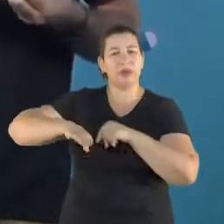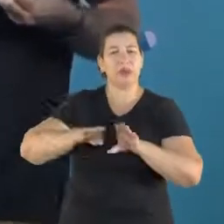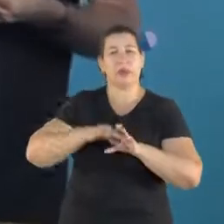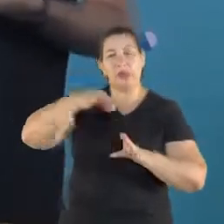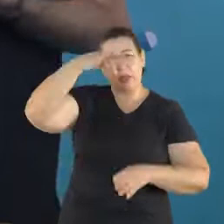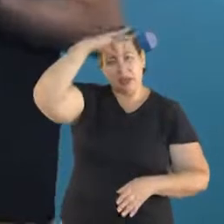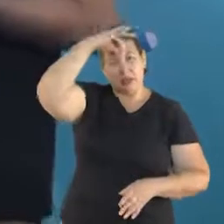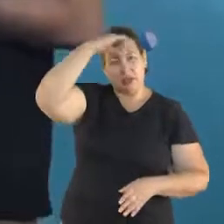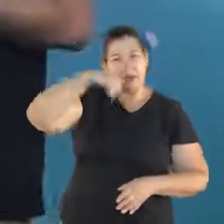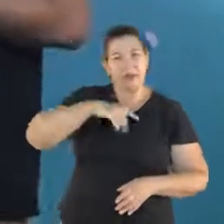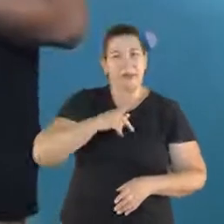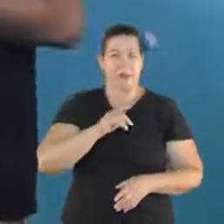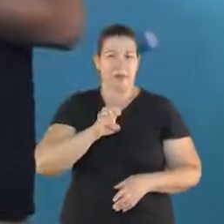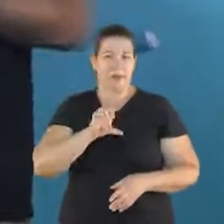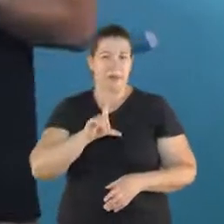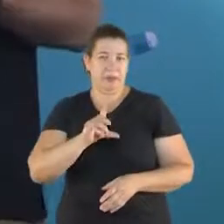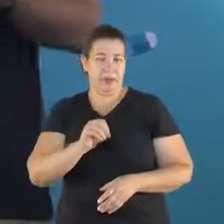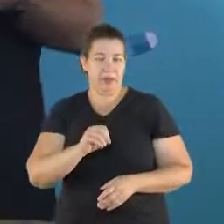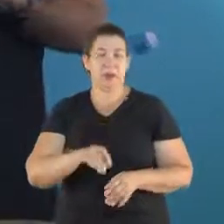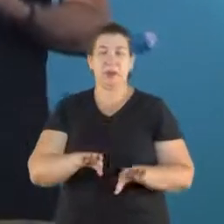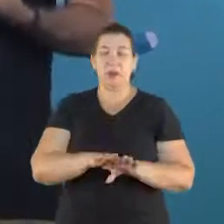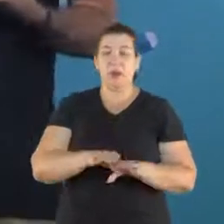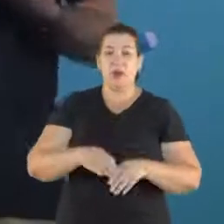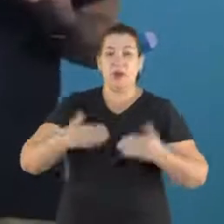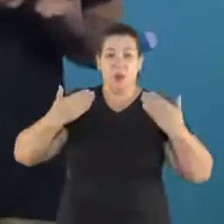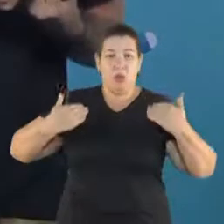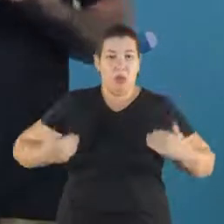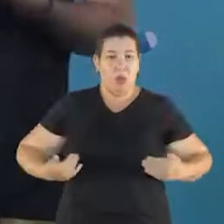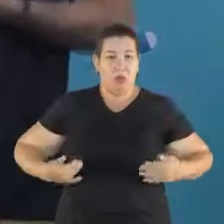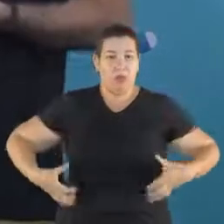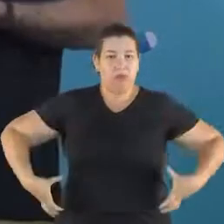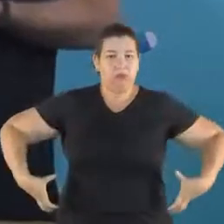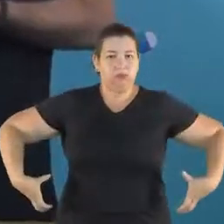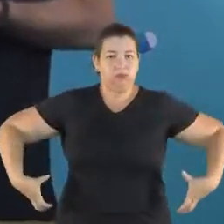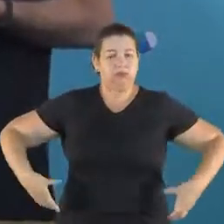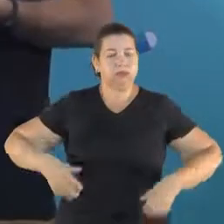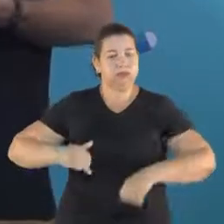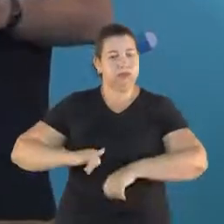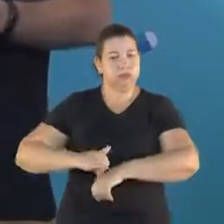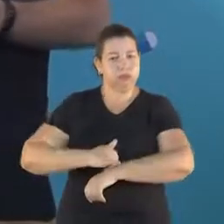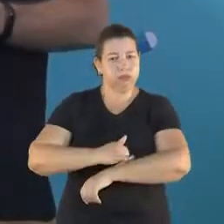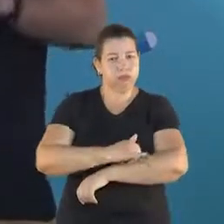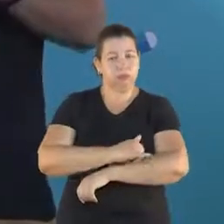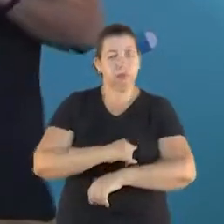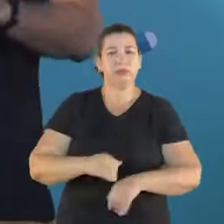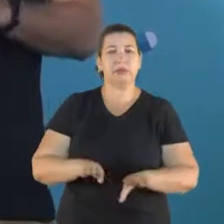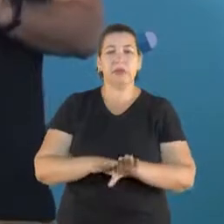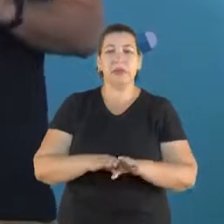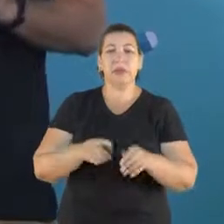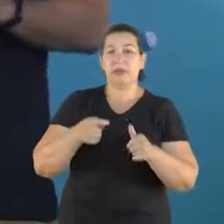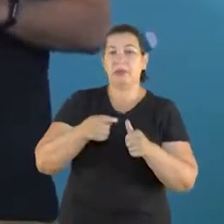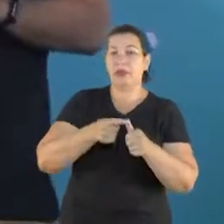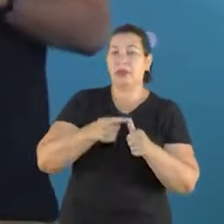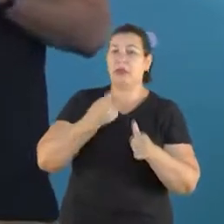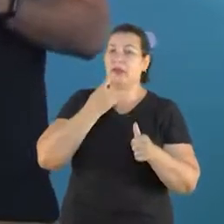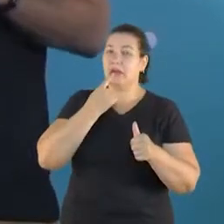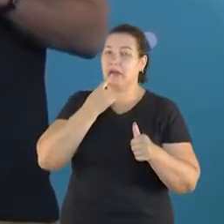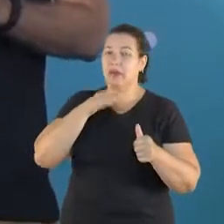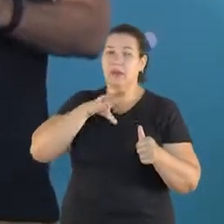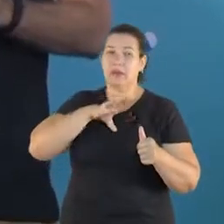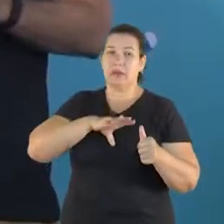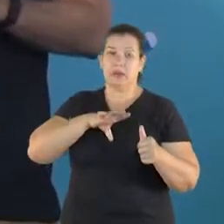pubiana, o acúmulo de gordura em certas regiões do corpo, como os quadris e as coxas, e a ocorrência da menarca, que é a